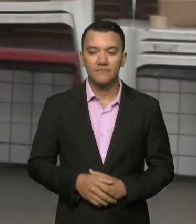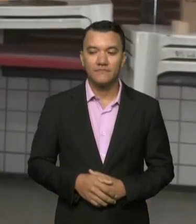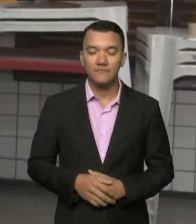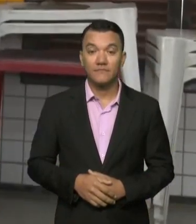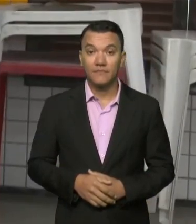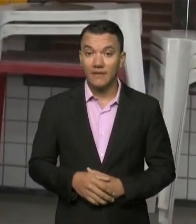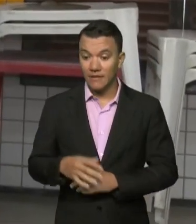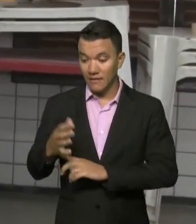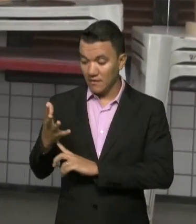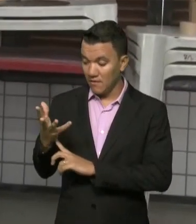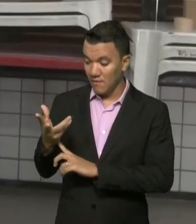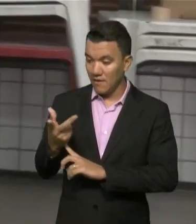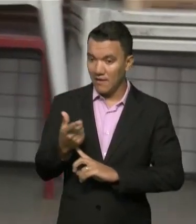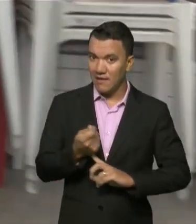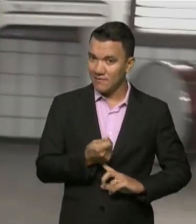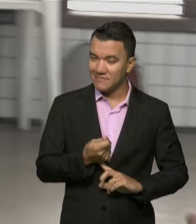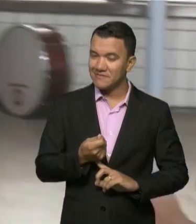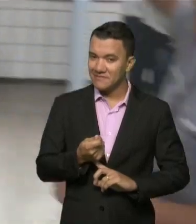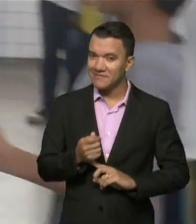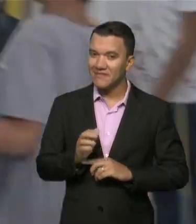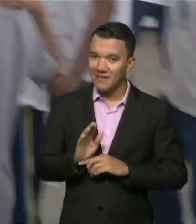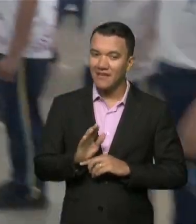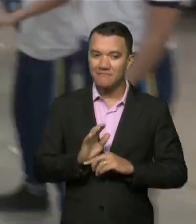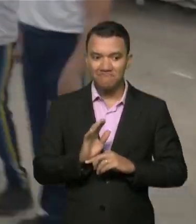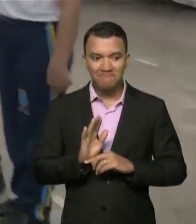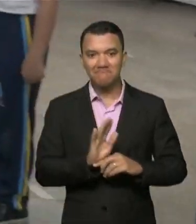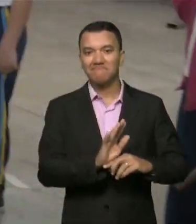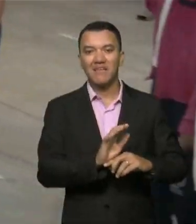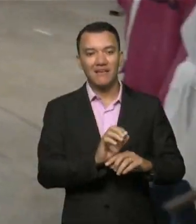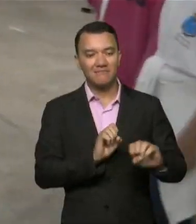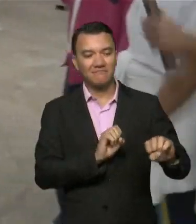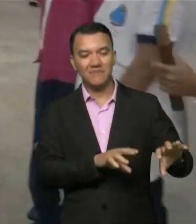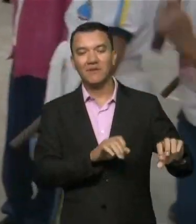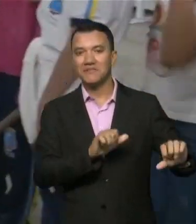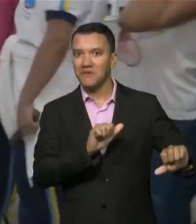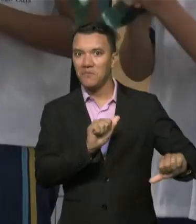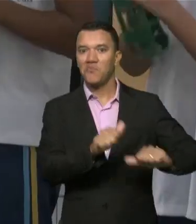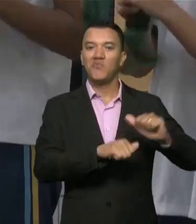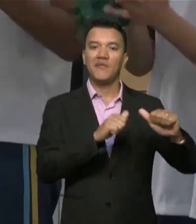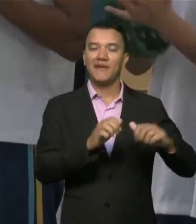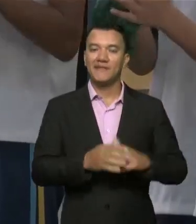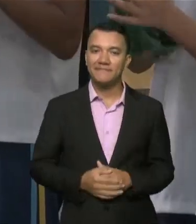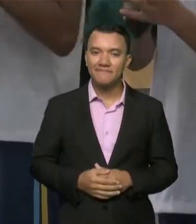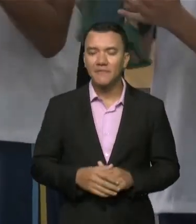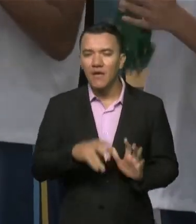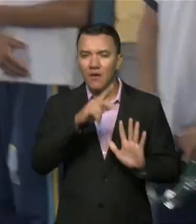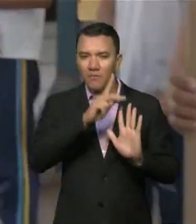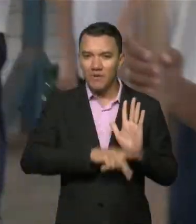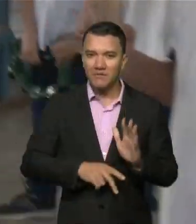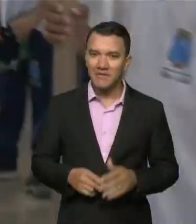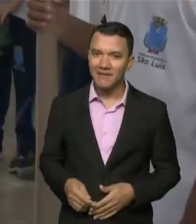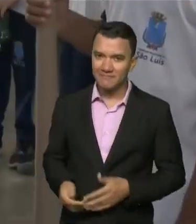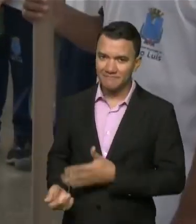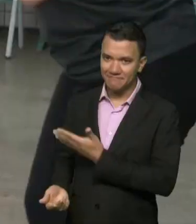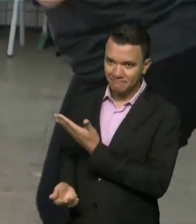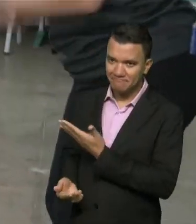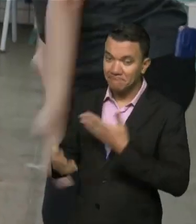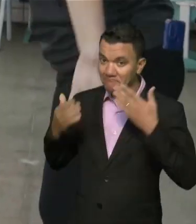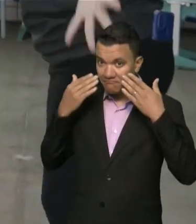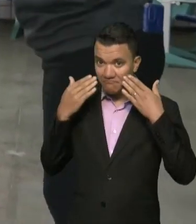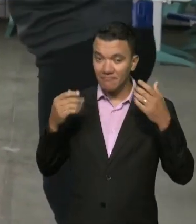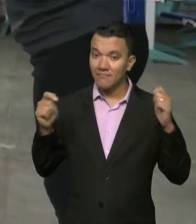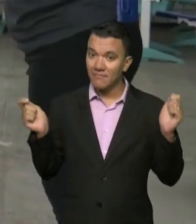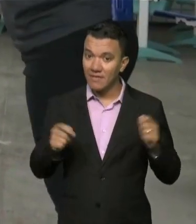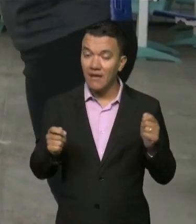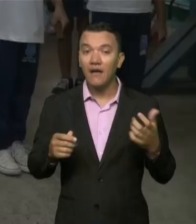Tem o poder de transformar a educação. E o projeto Ópera para Todos é um exemplo vivo de como a música, o teatro e a